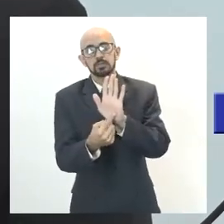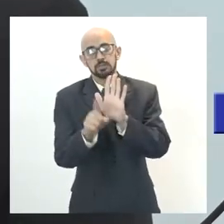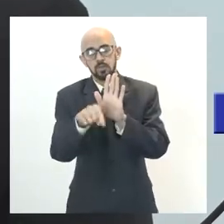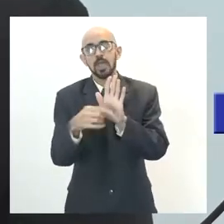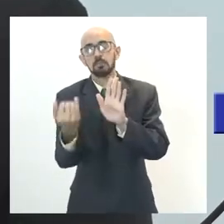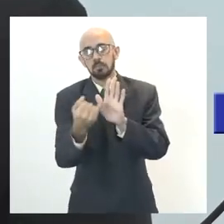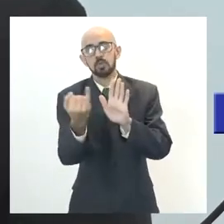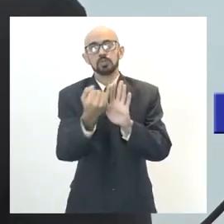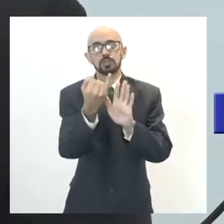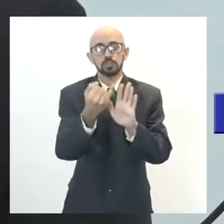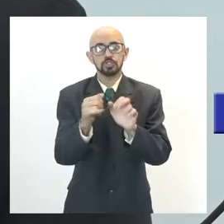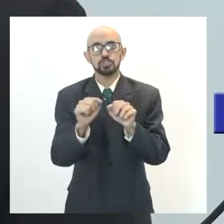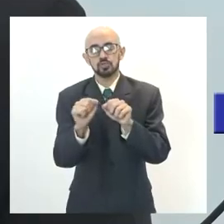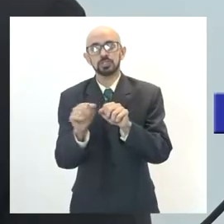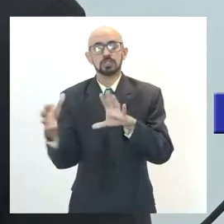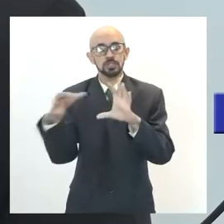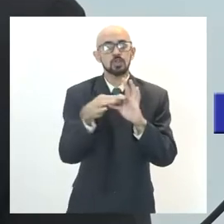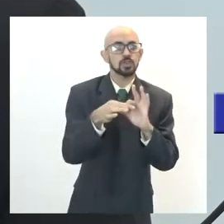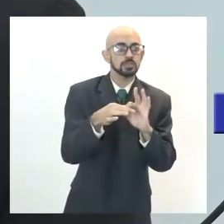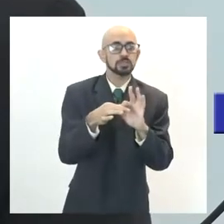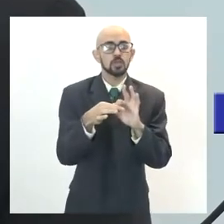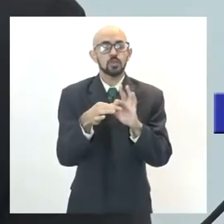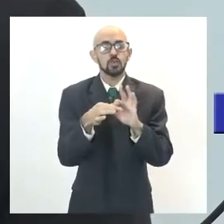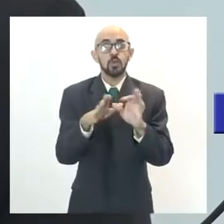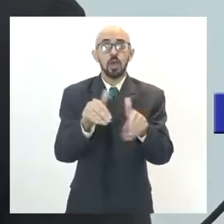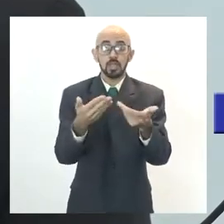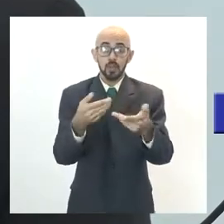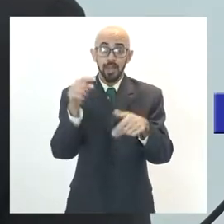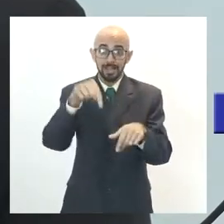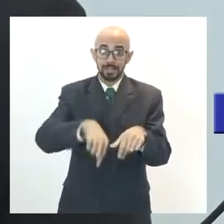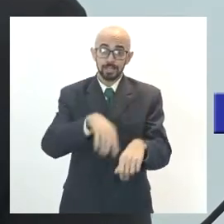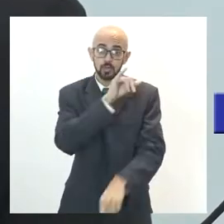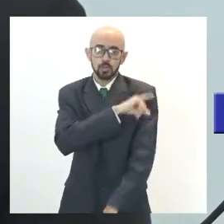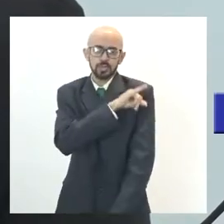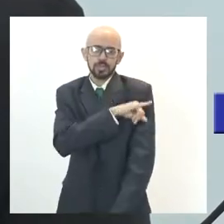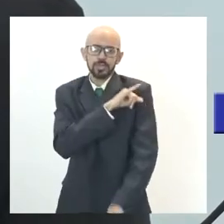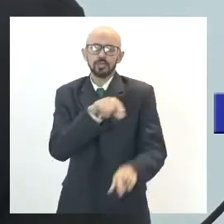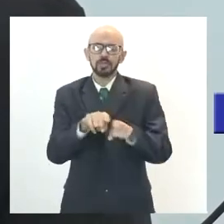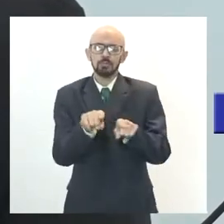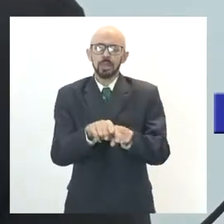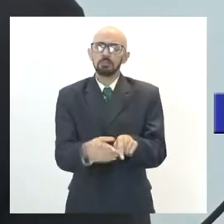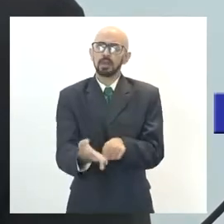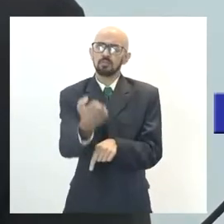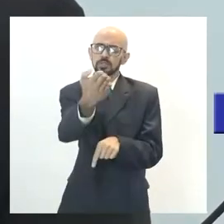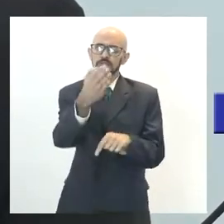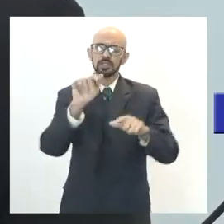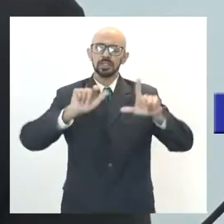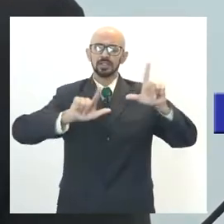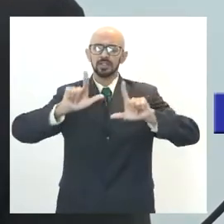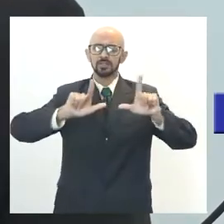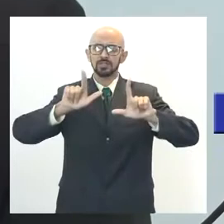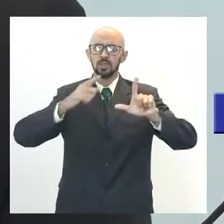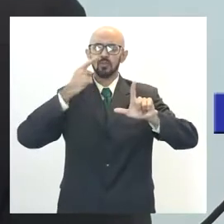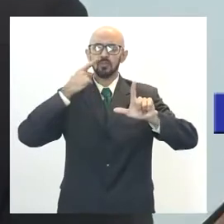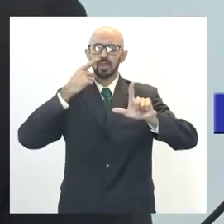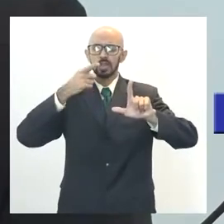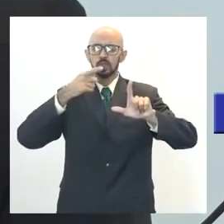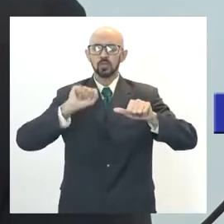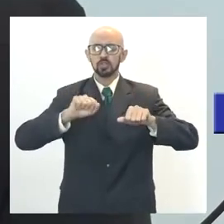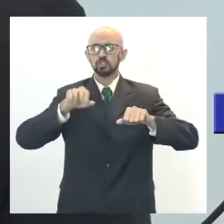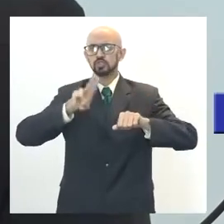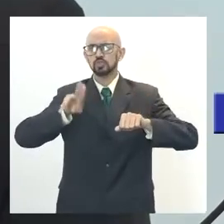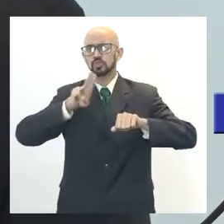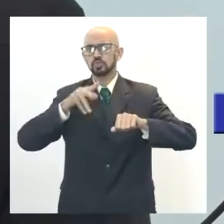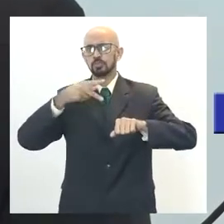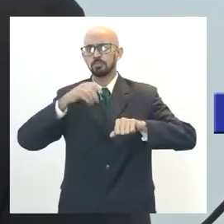conexões E aí trazendo pro também para o Rio de Janeiro né para quem está assistindo o quê Não entendi Às vezes a gente usa muito ter mulher pack